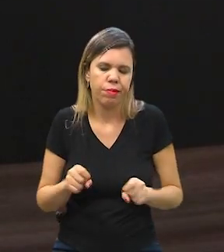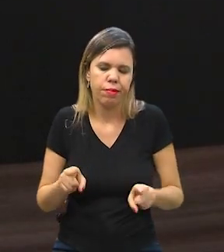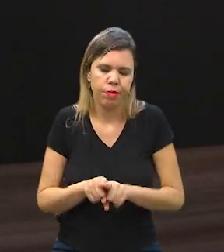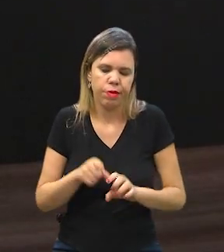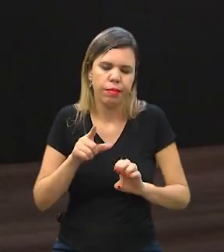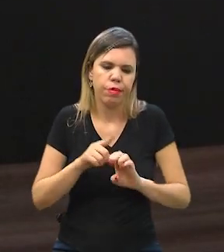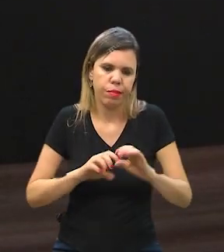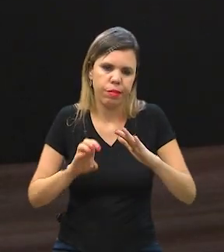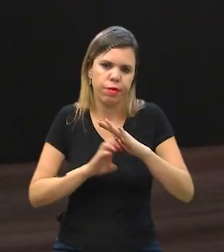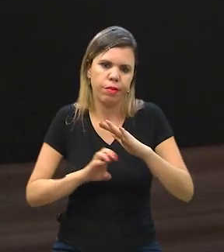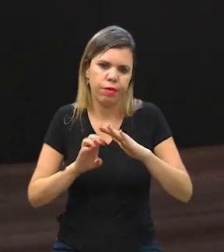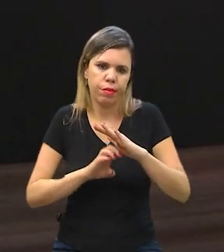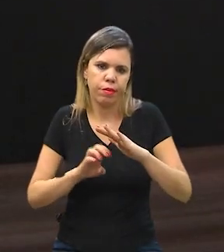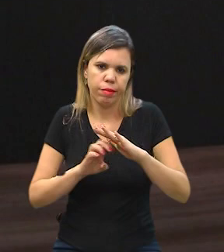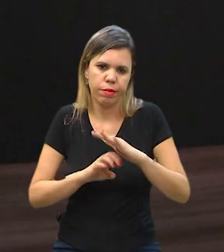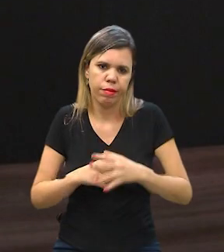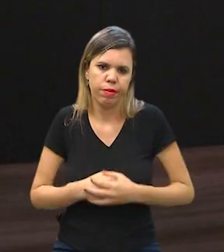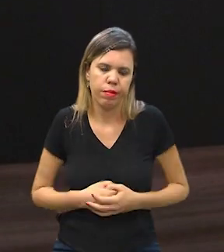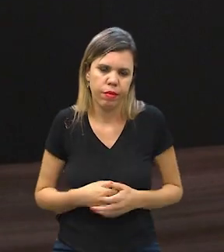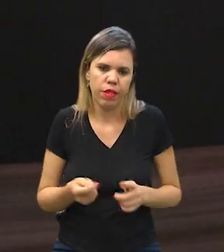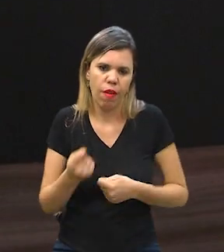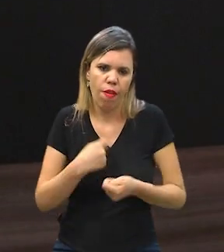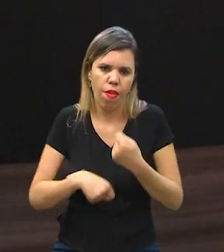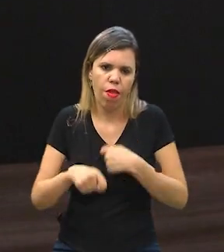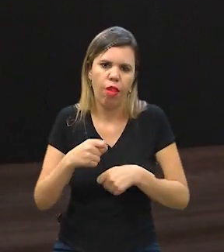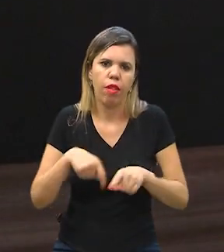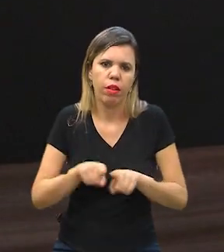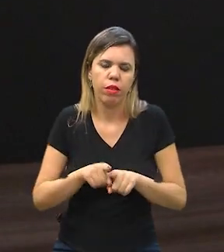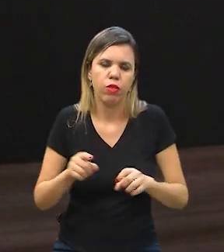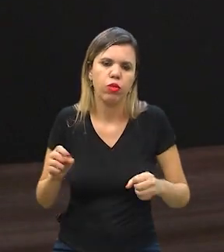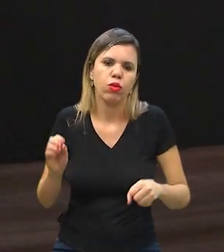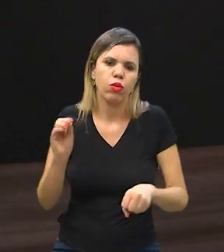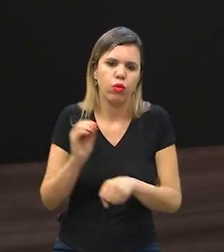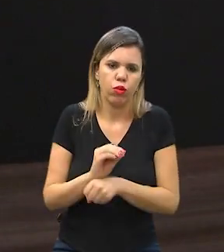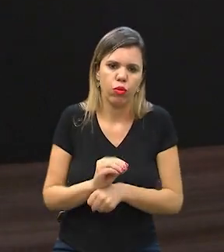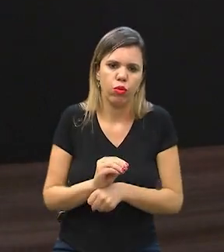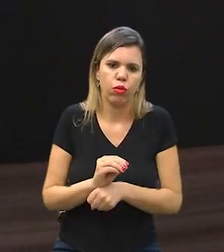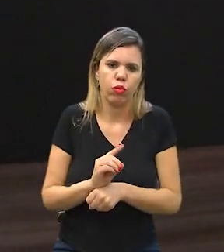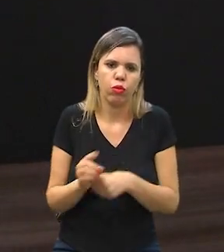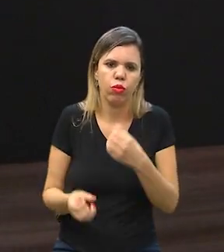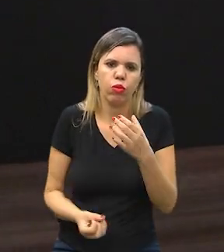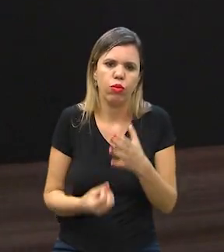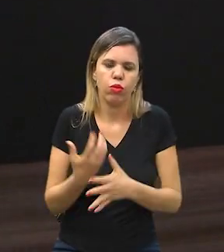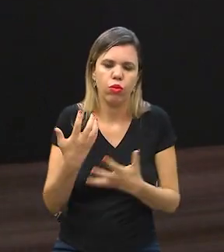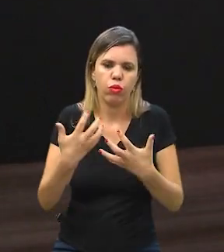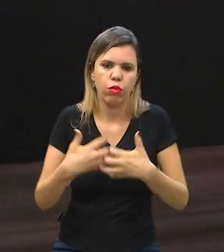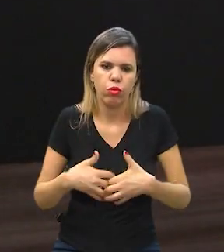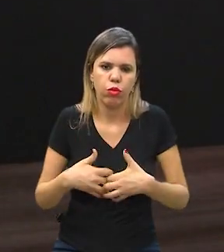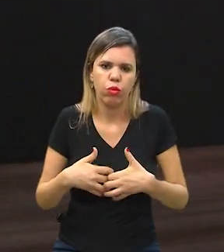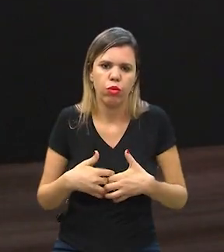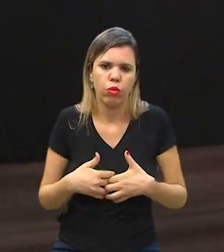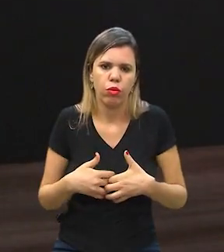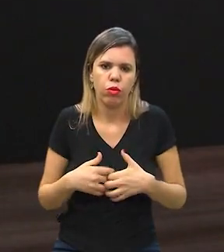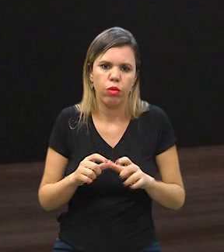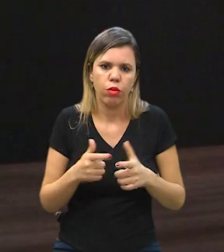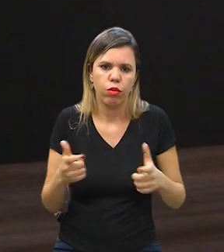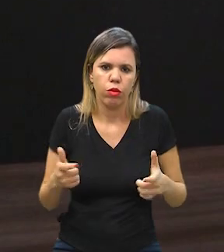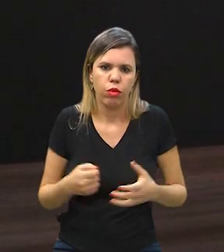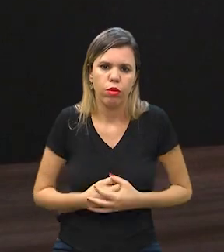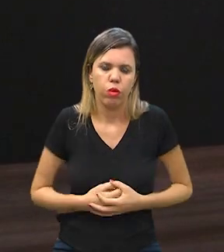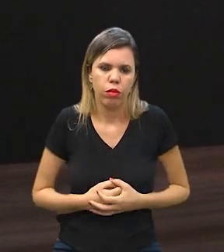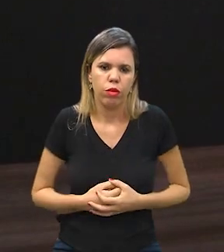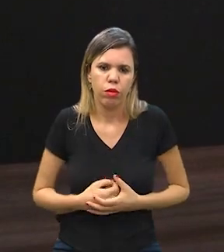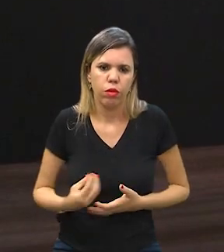perceberam, não, nós podemos ser também uma empresa, né? Nós podemos gerir, nós podemos nos sustentar. Isso